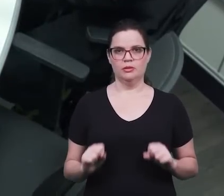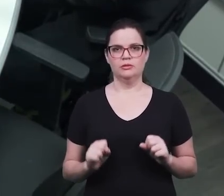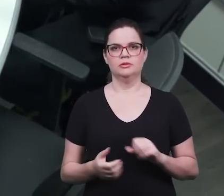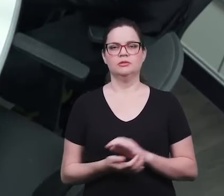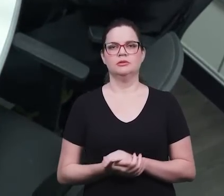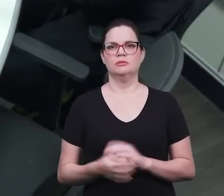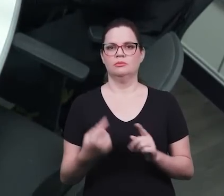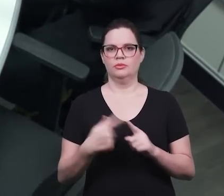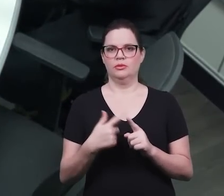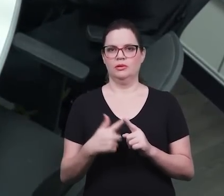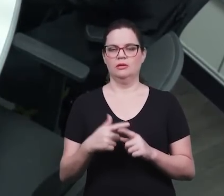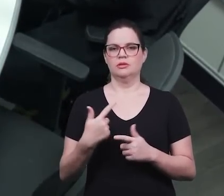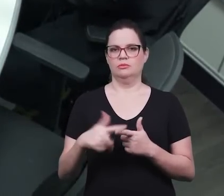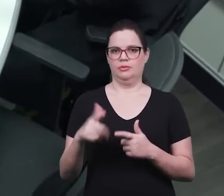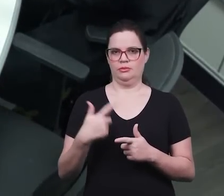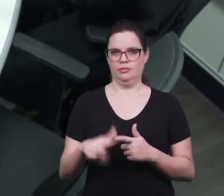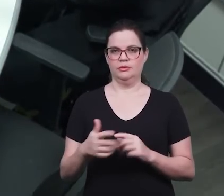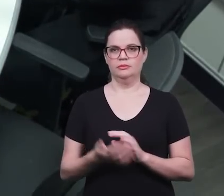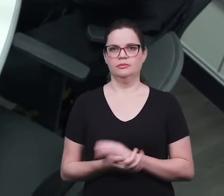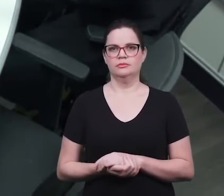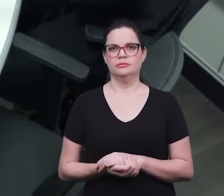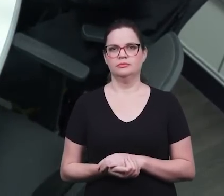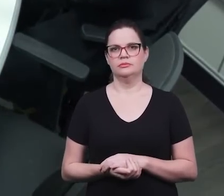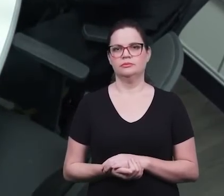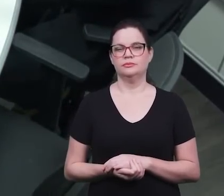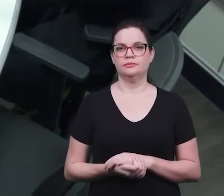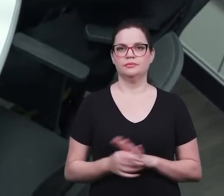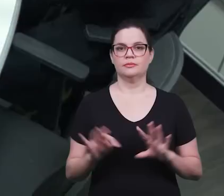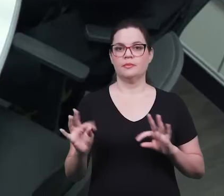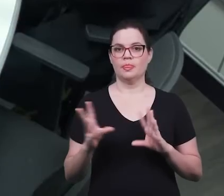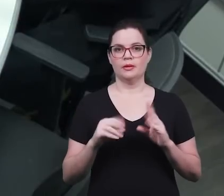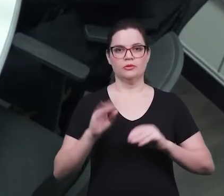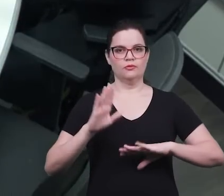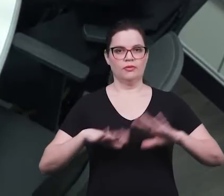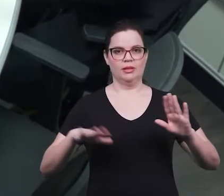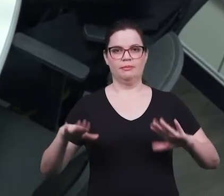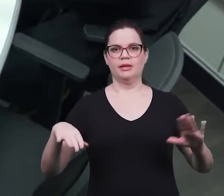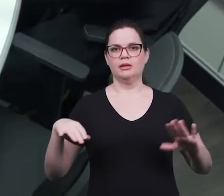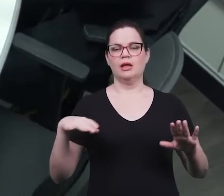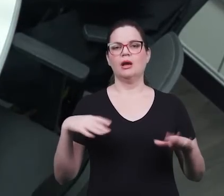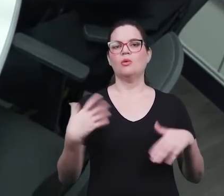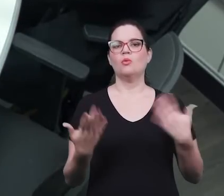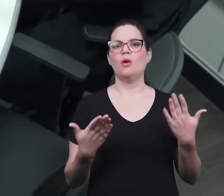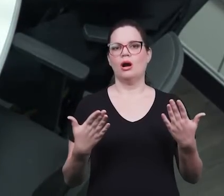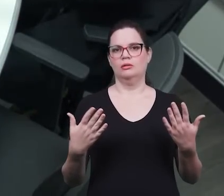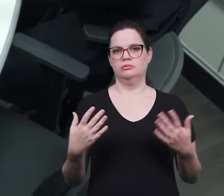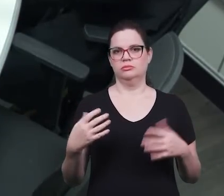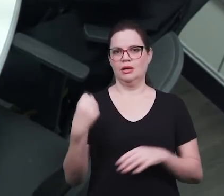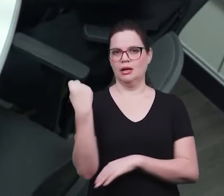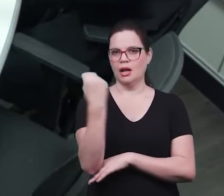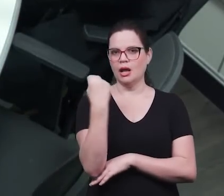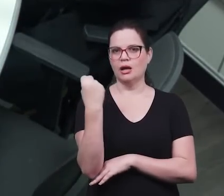esse problema? Então, tudo depende do grau da doença, né?